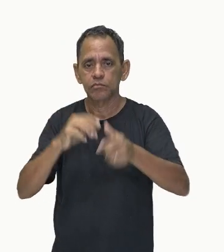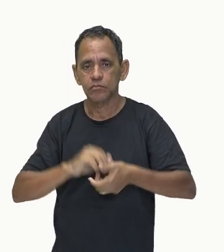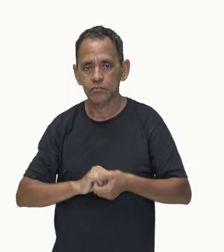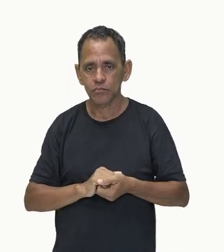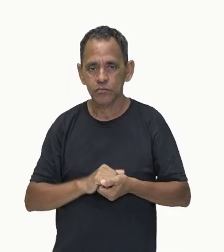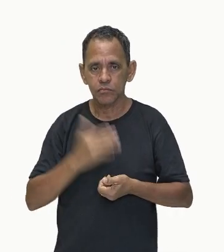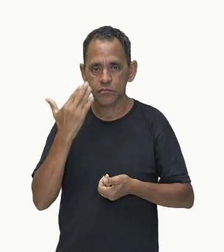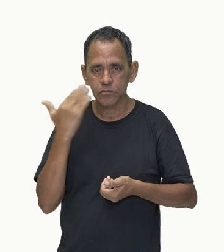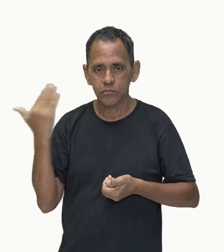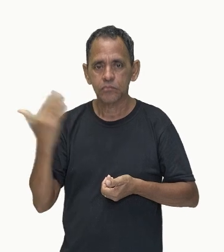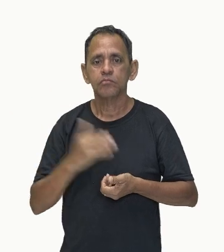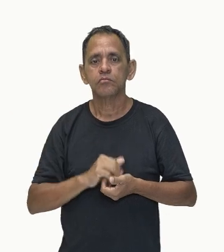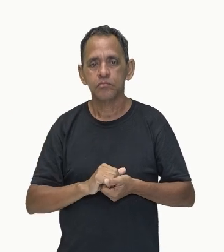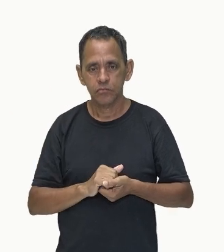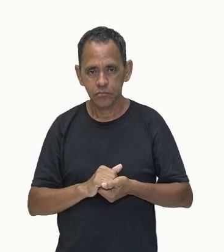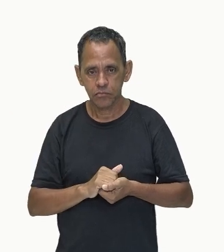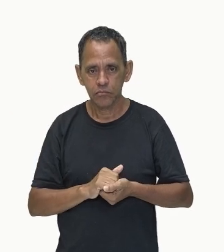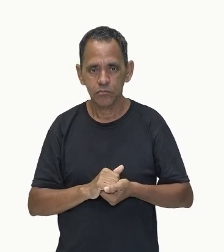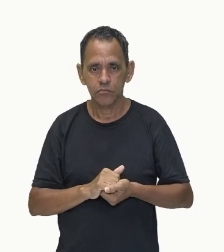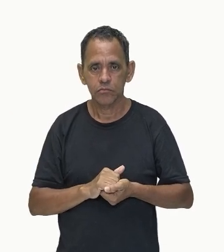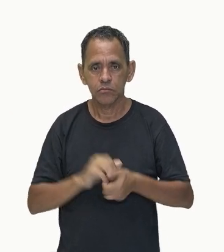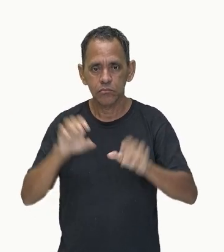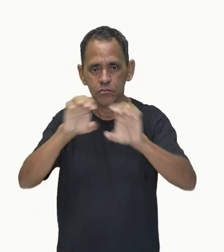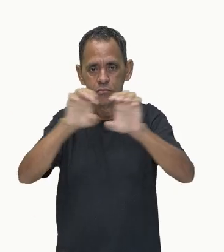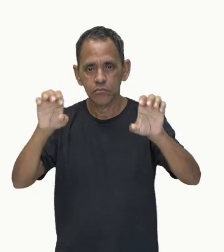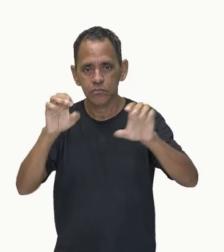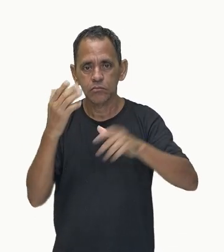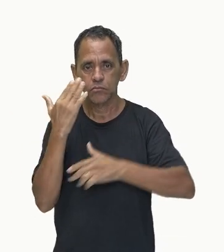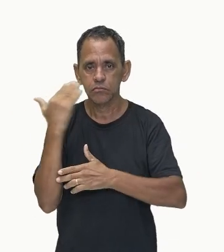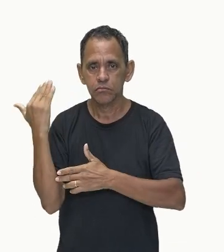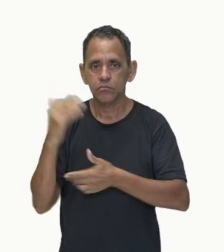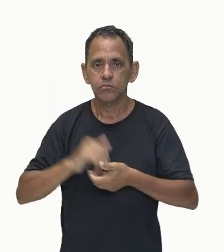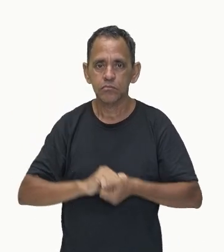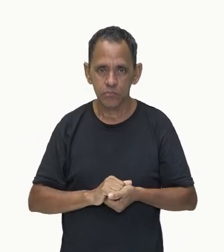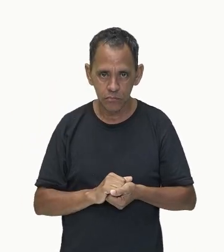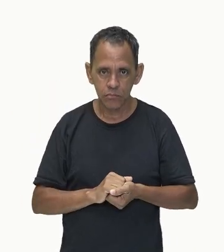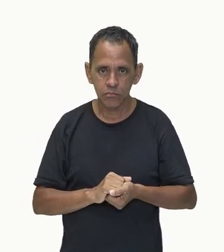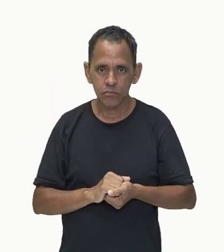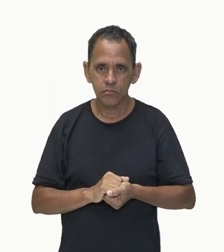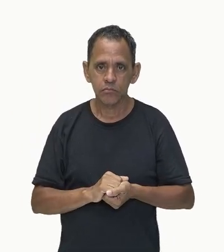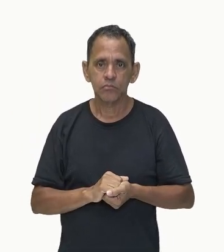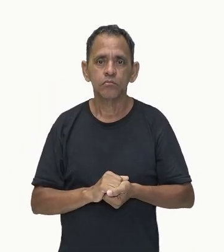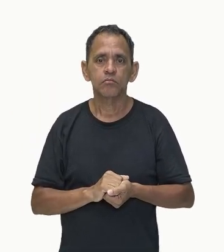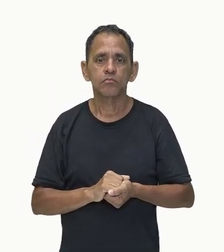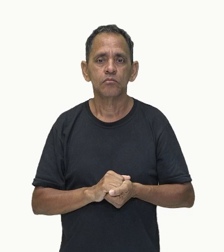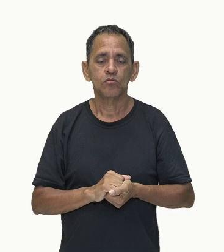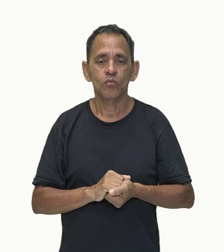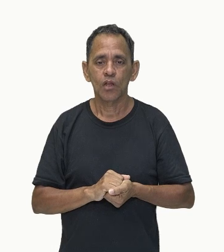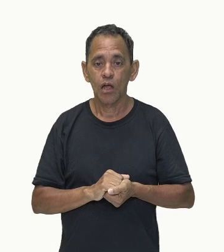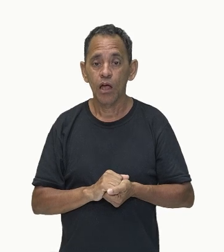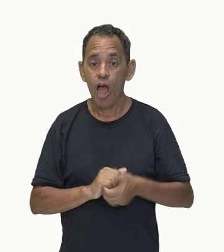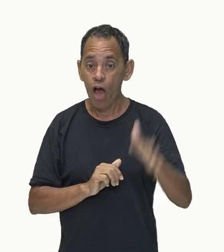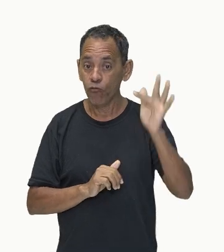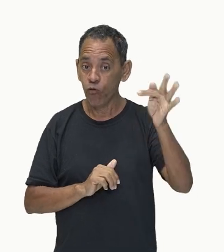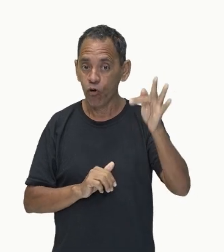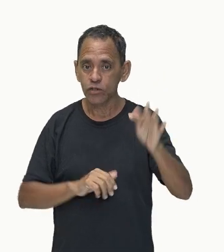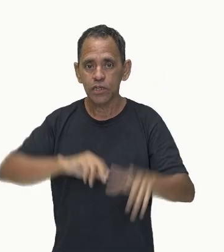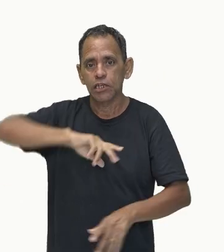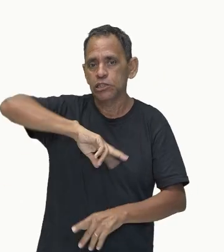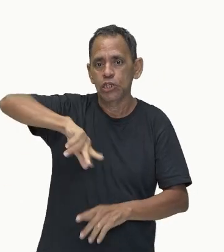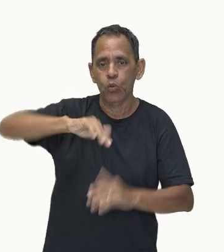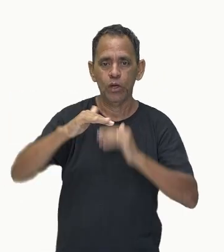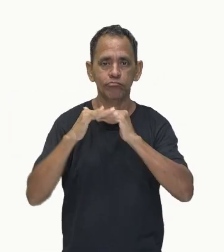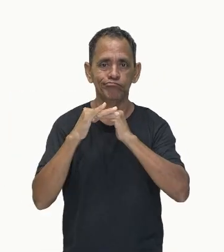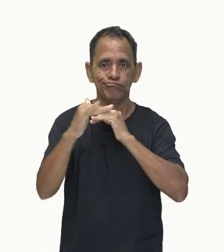Uma força não constante é aplicada sobre um corpo e sua variação com o deslocamento é mostrada no gráfico a